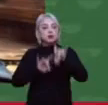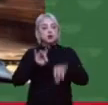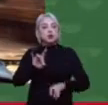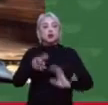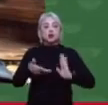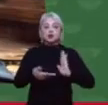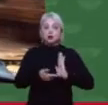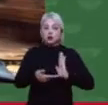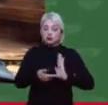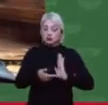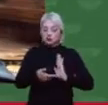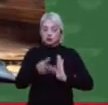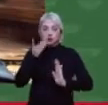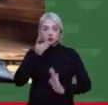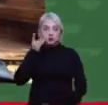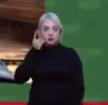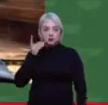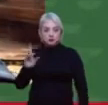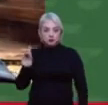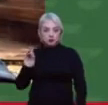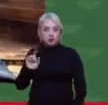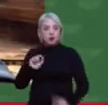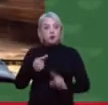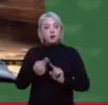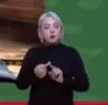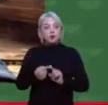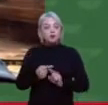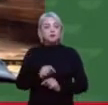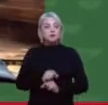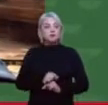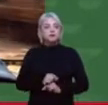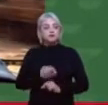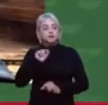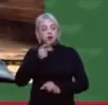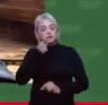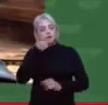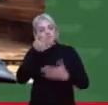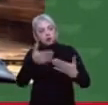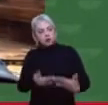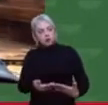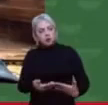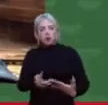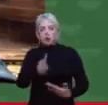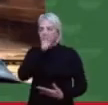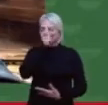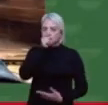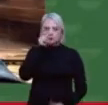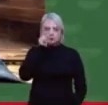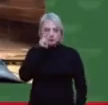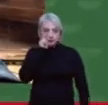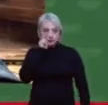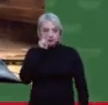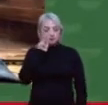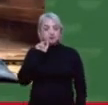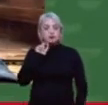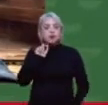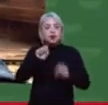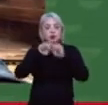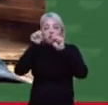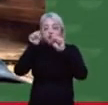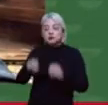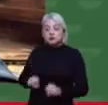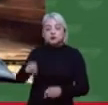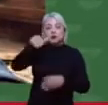na Câmara dos Deputados. Porque, bem como você disse aqui, Bongás, o sistema